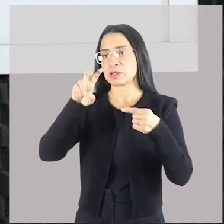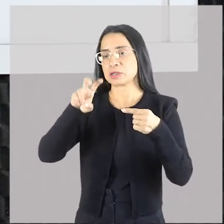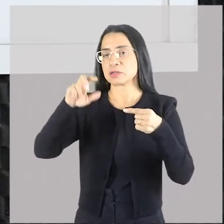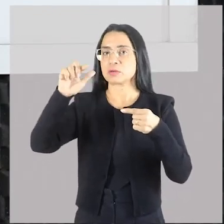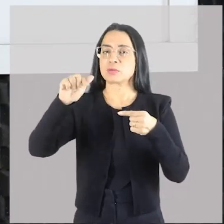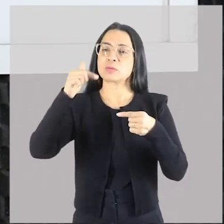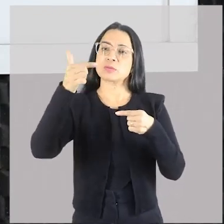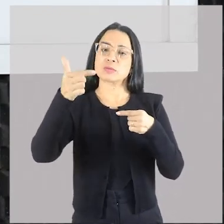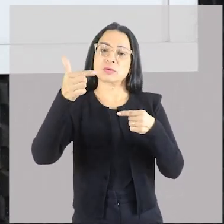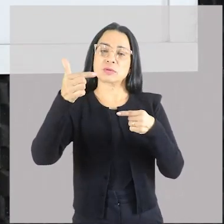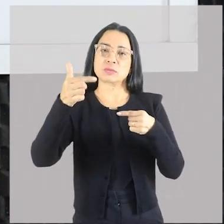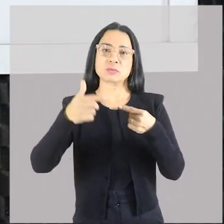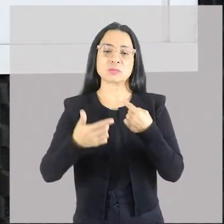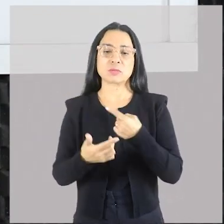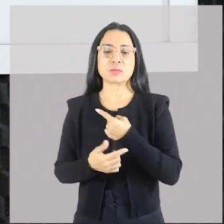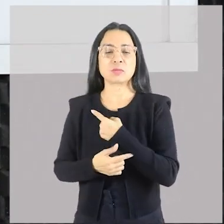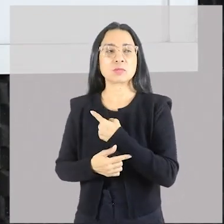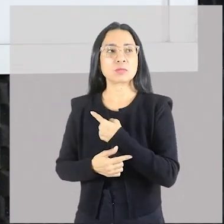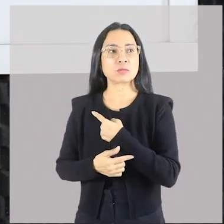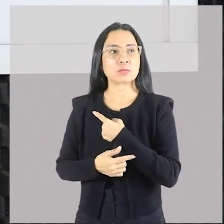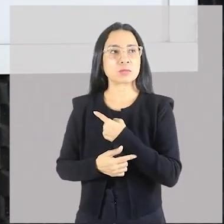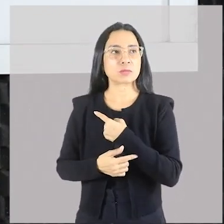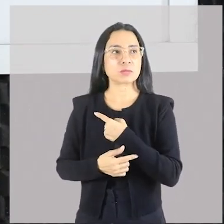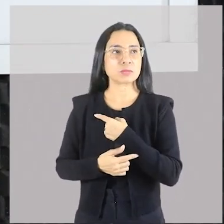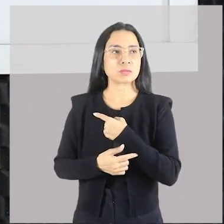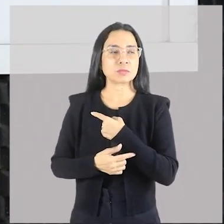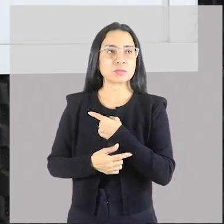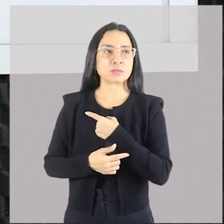quadrado. Isso aqui dividido por